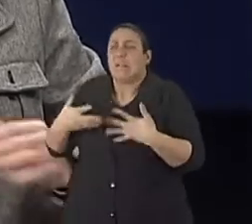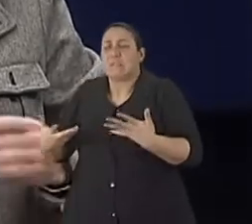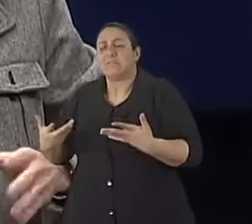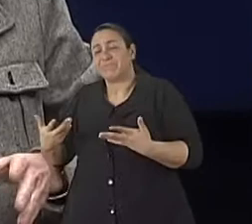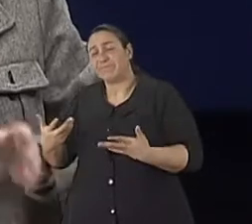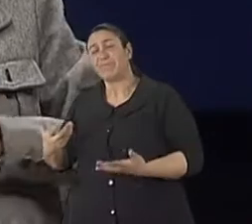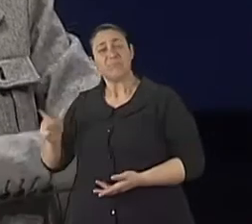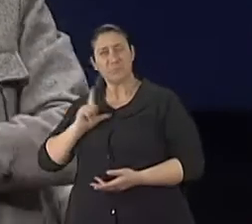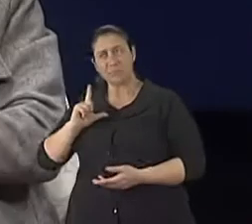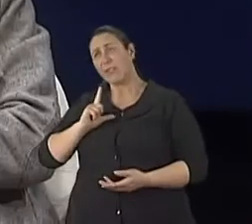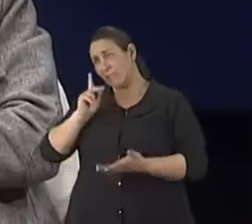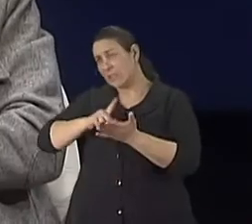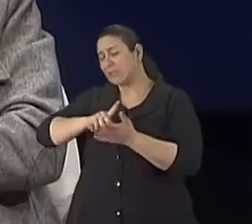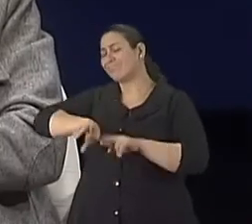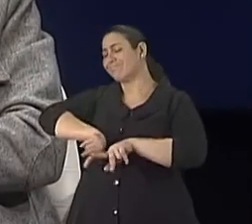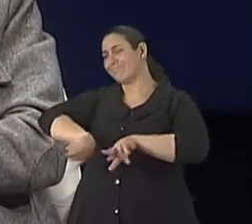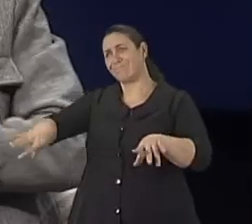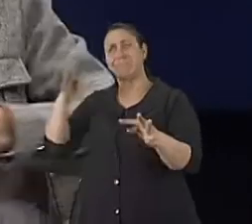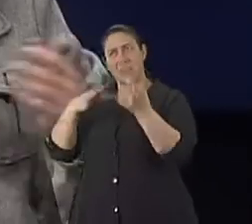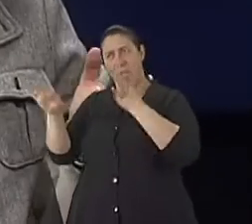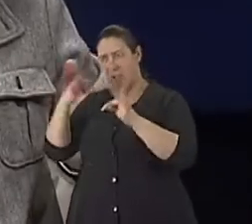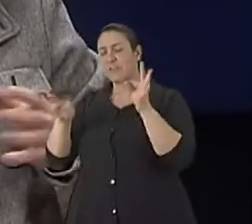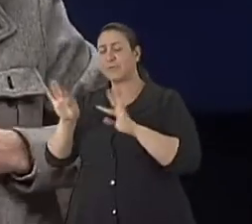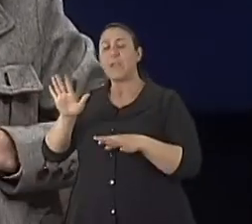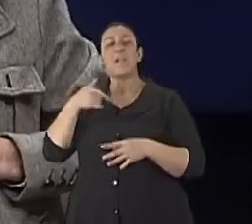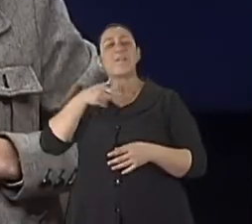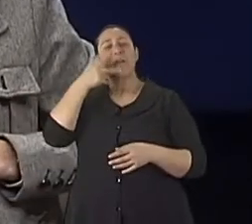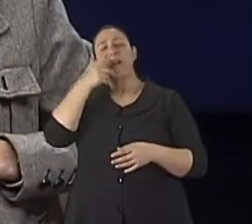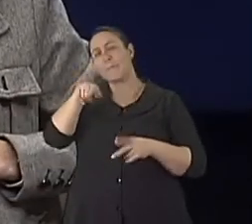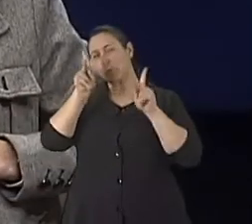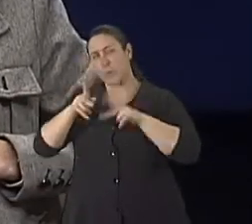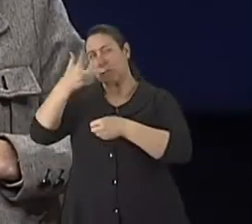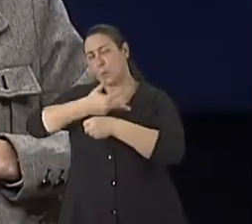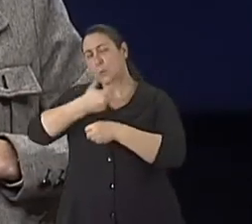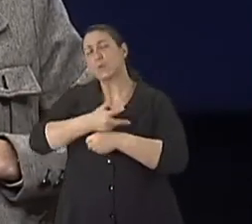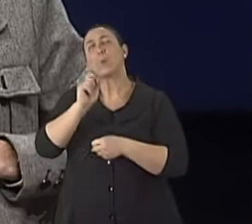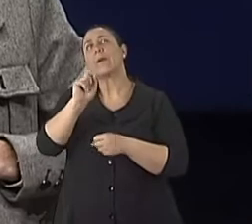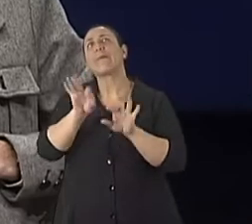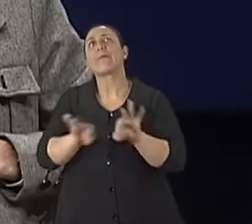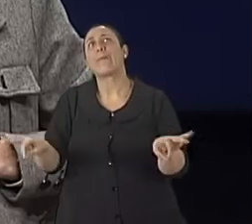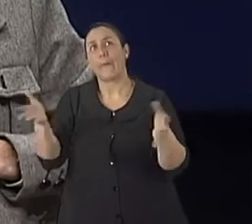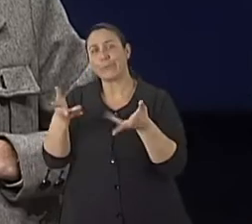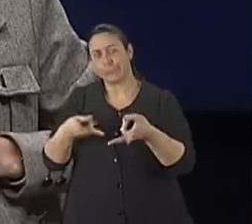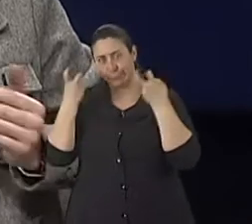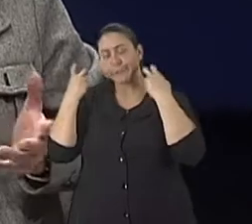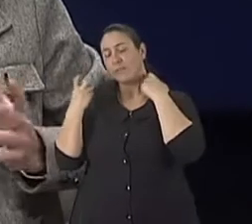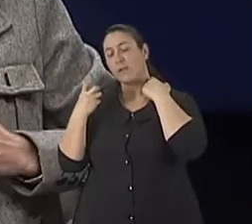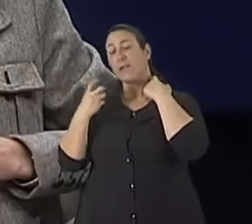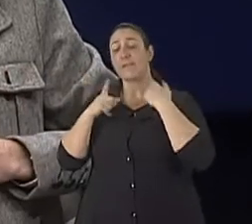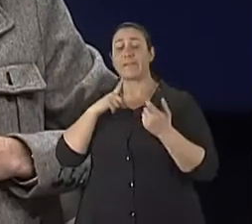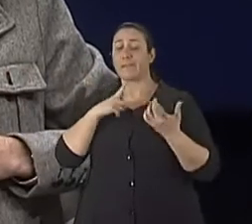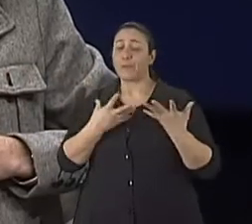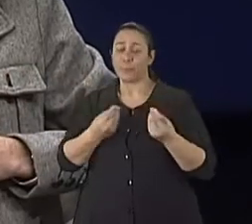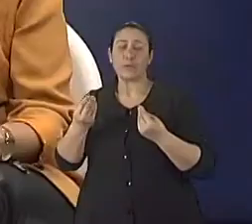gente tem são as mais variadas dentro determinada patologia neves falando de 12 uma coisa que é muito comum hoje na área de colunas são as fraturas